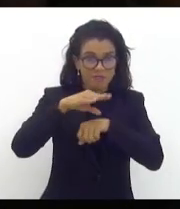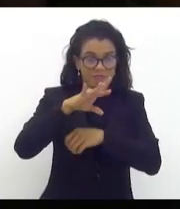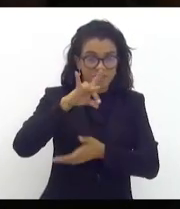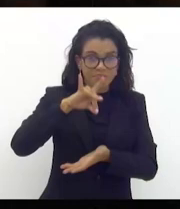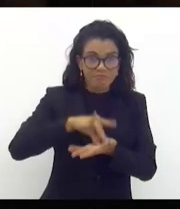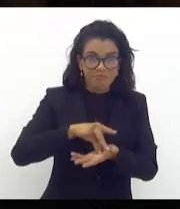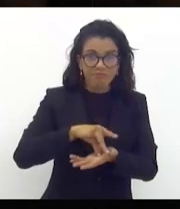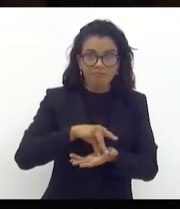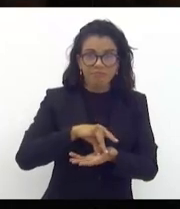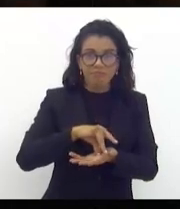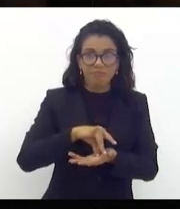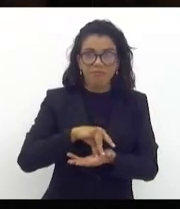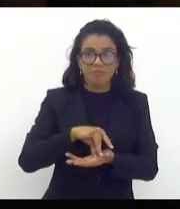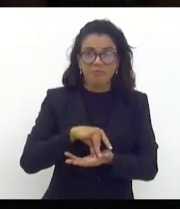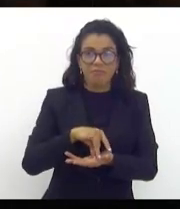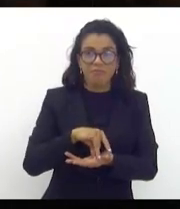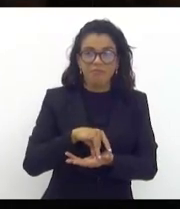Excelência